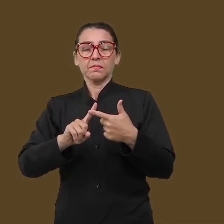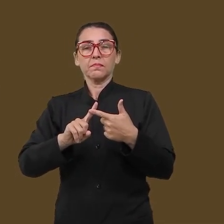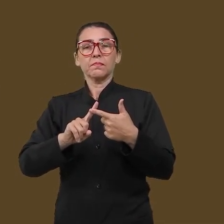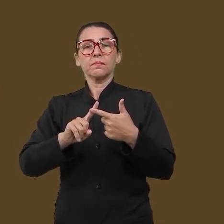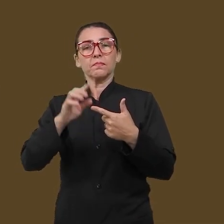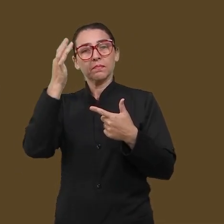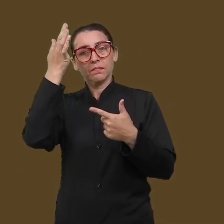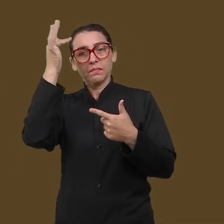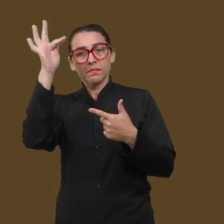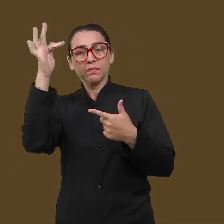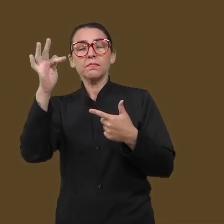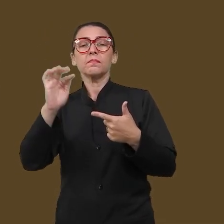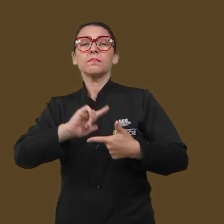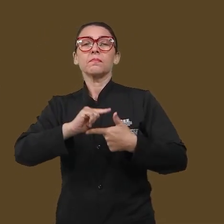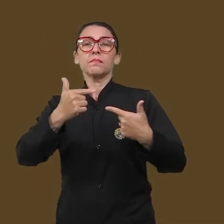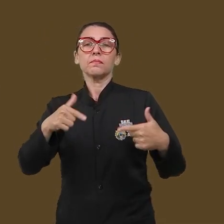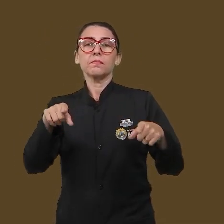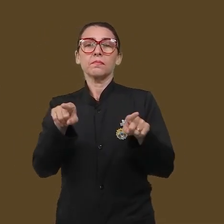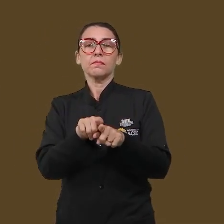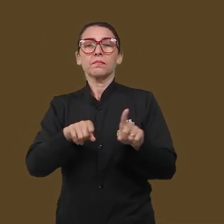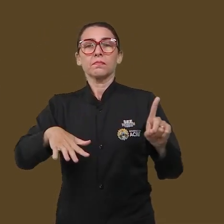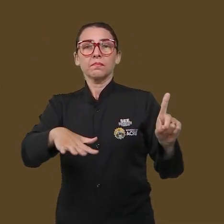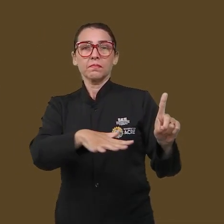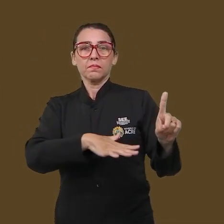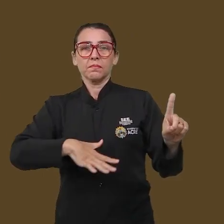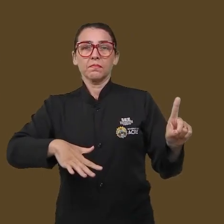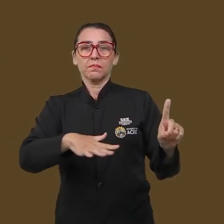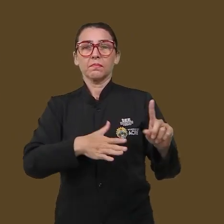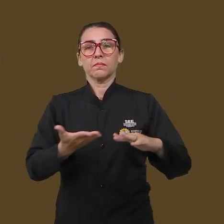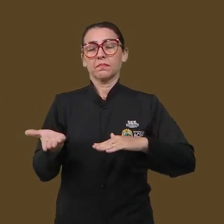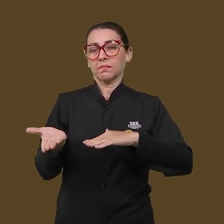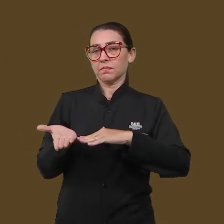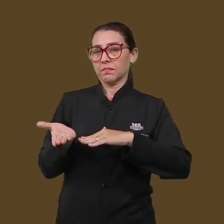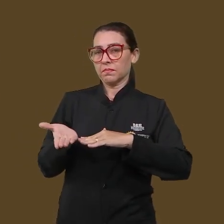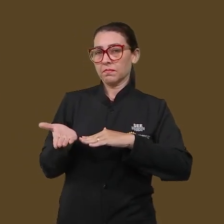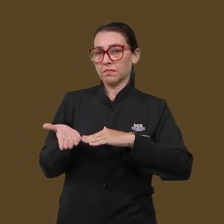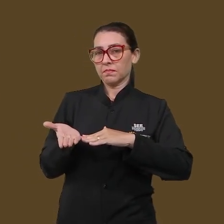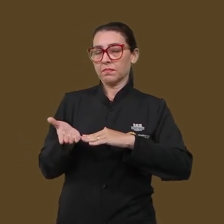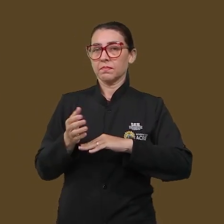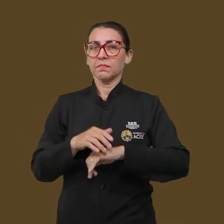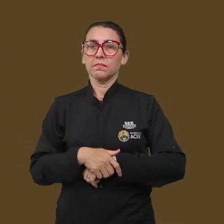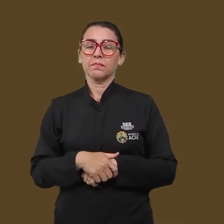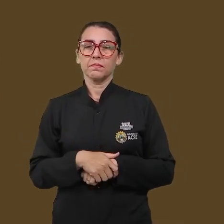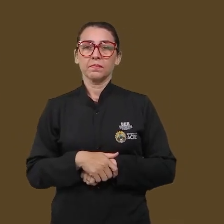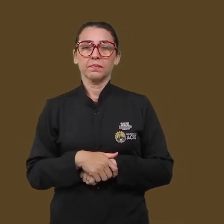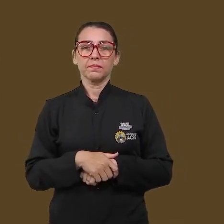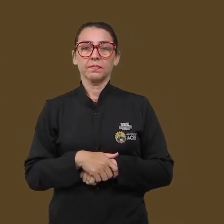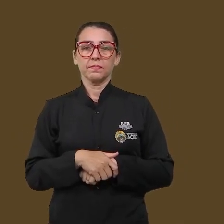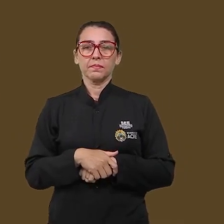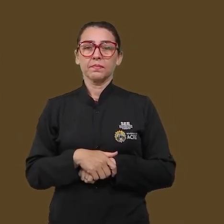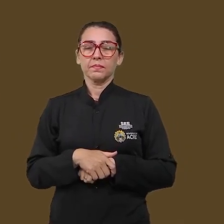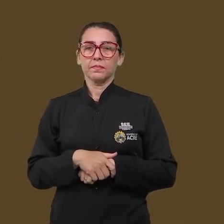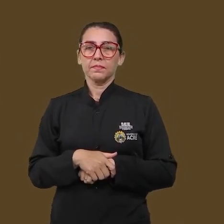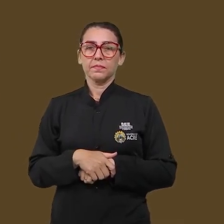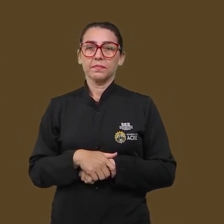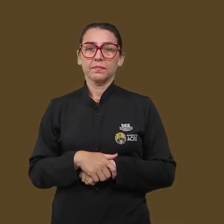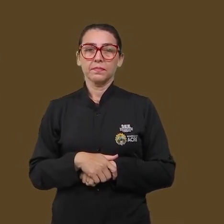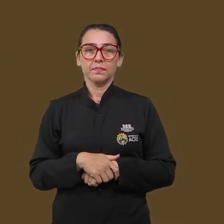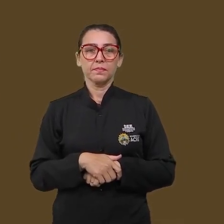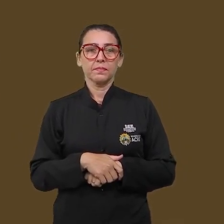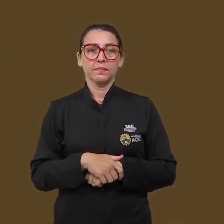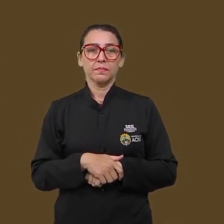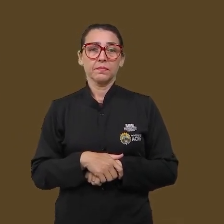e a tradicional, a dança social e a dança contemporânea. Ela